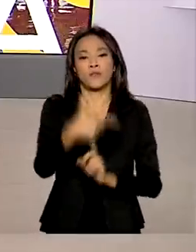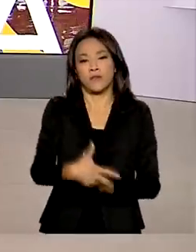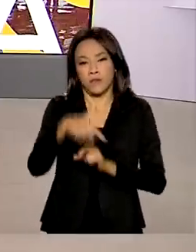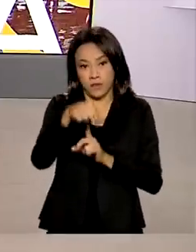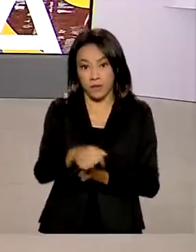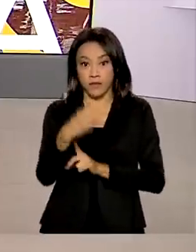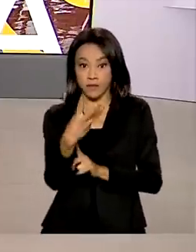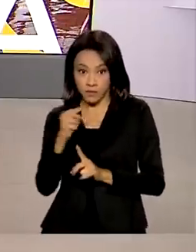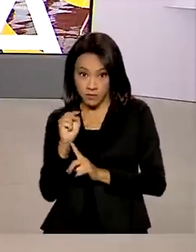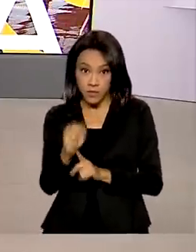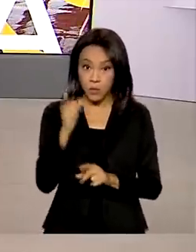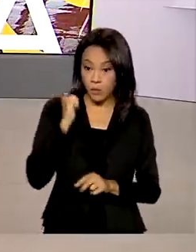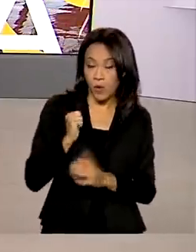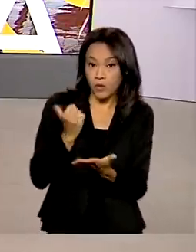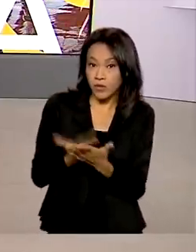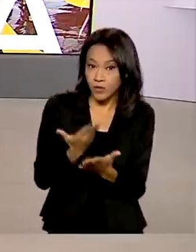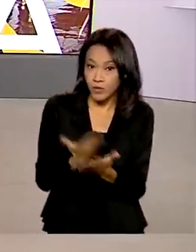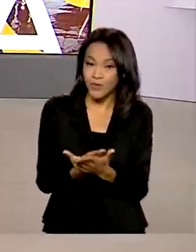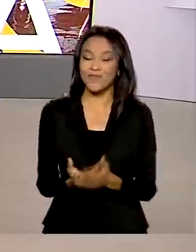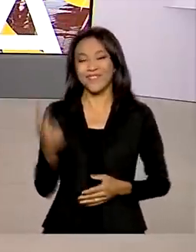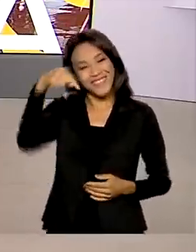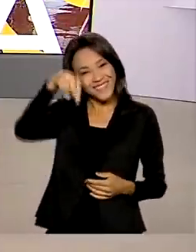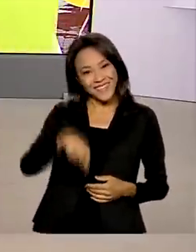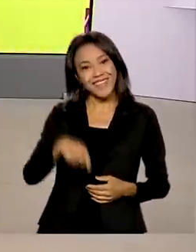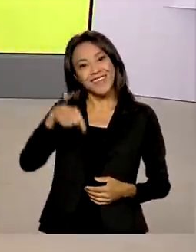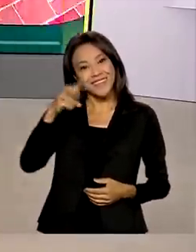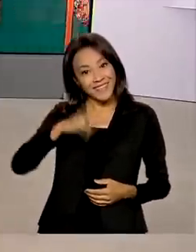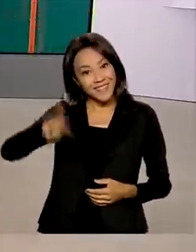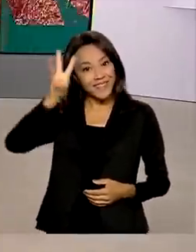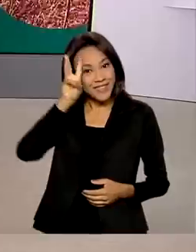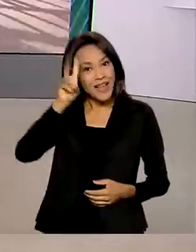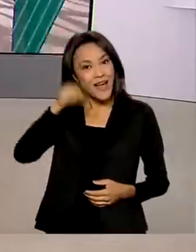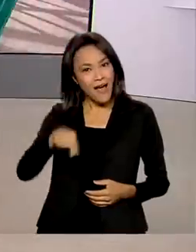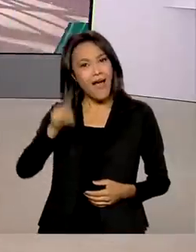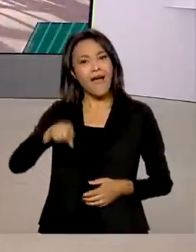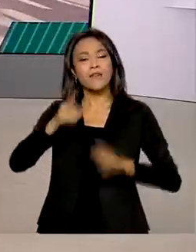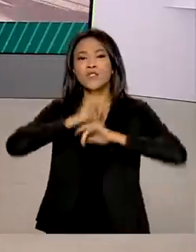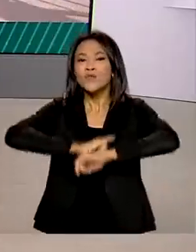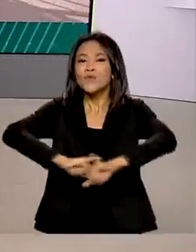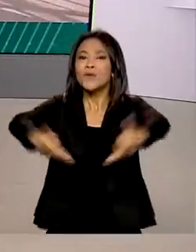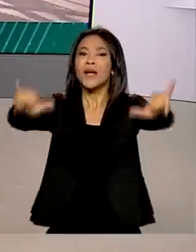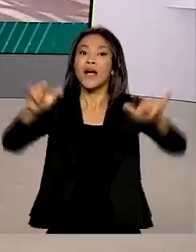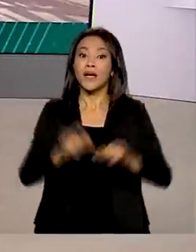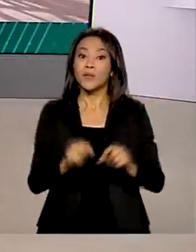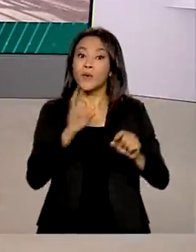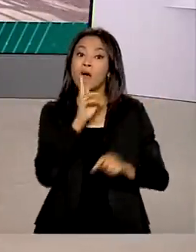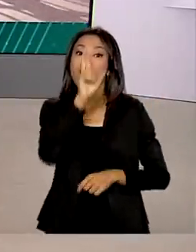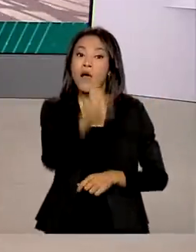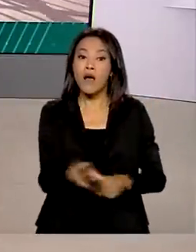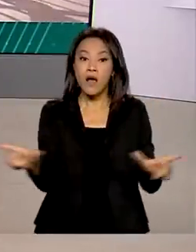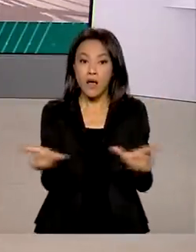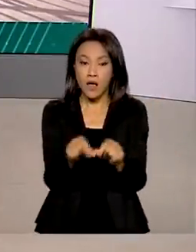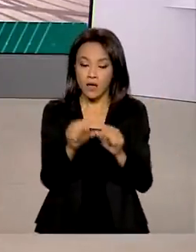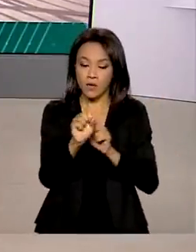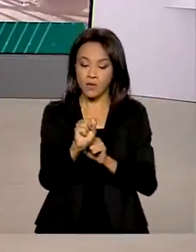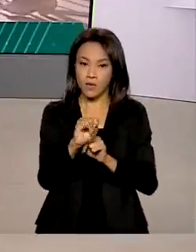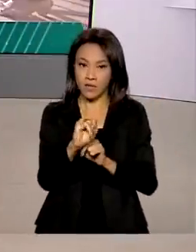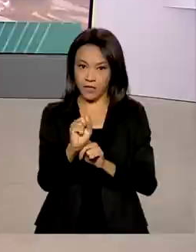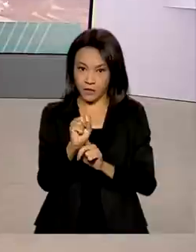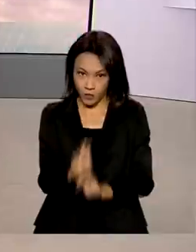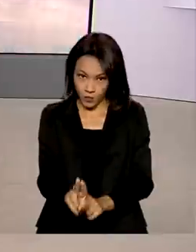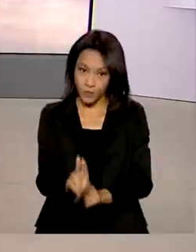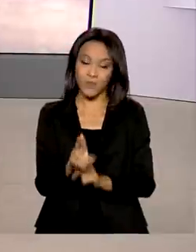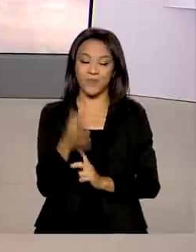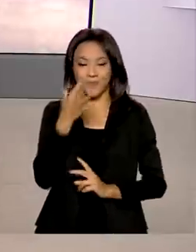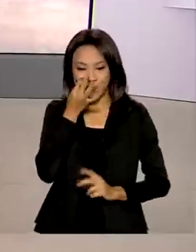273 mil bolsas e nesta terça-feira ainda é divulgado o resultado do Sisu o sistema de seleção unificada